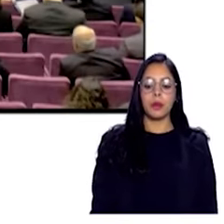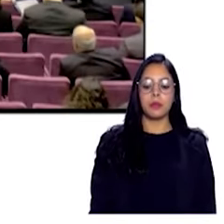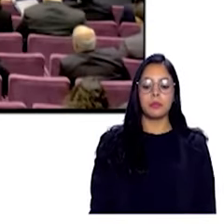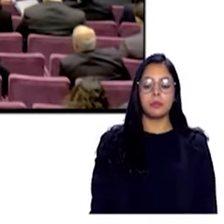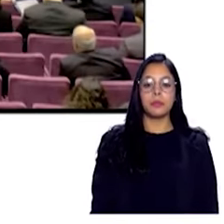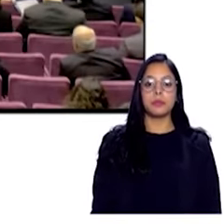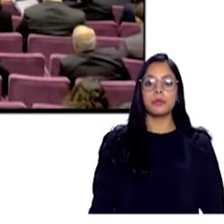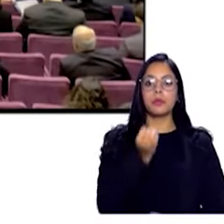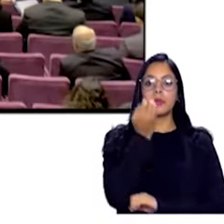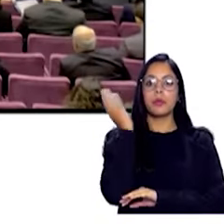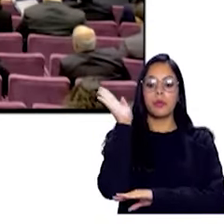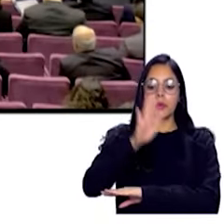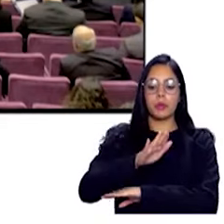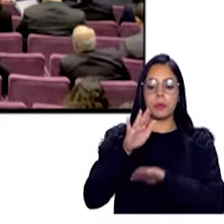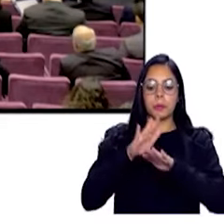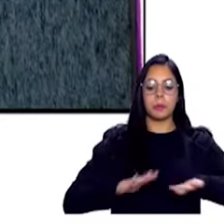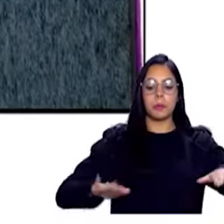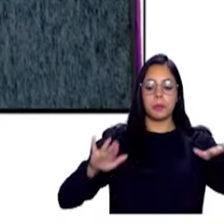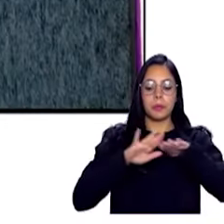Boa tarde a